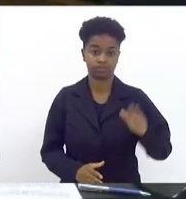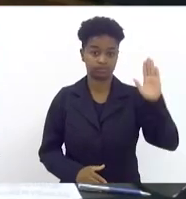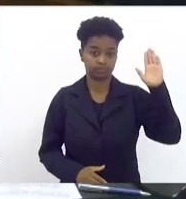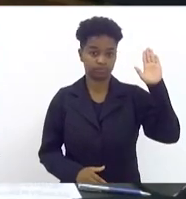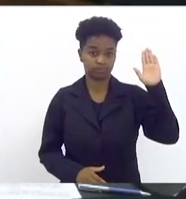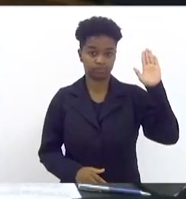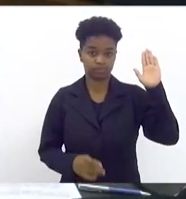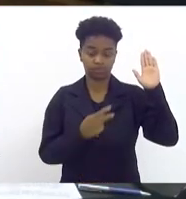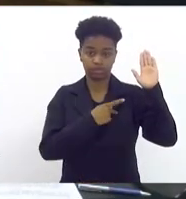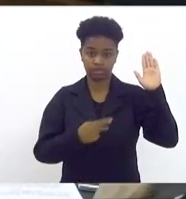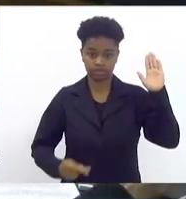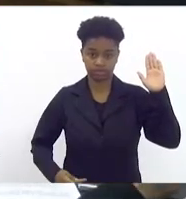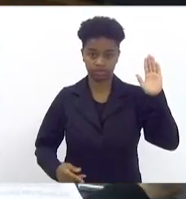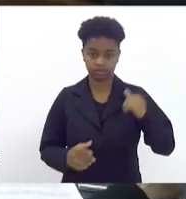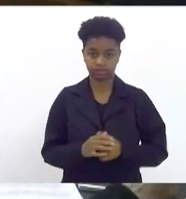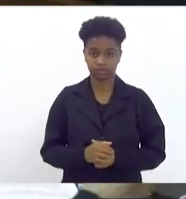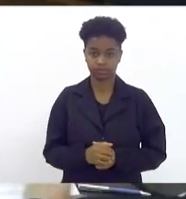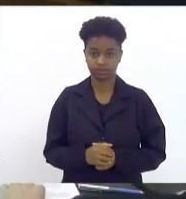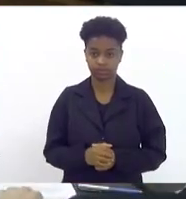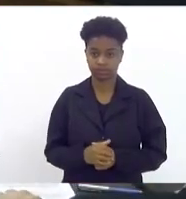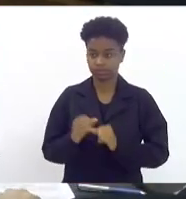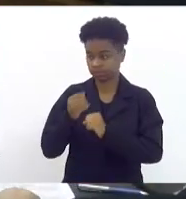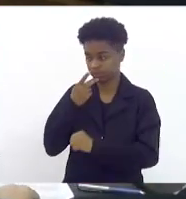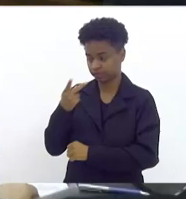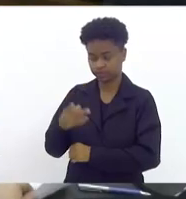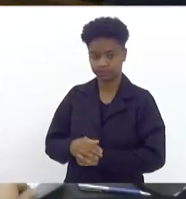Presidente. Deputado Luiz Paulo.